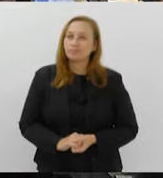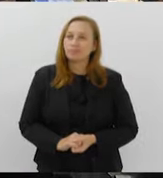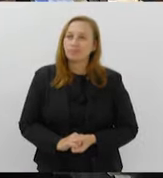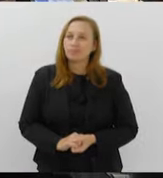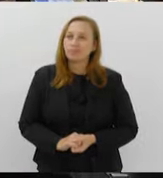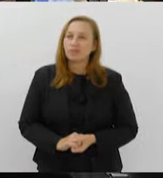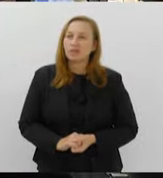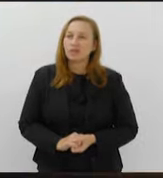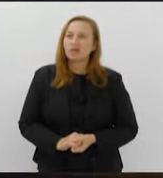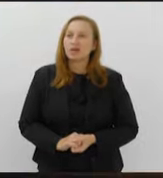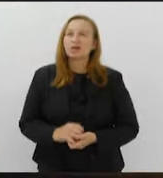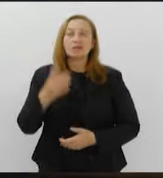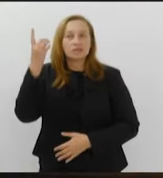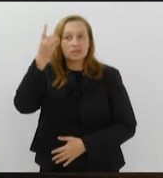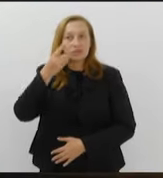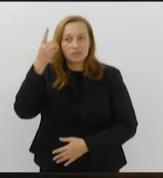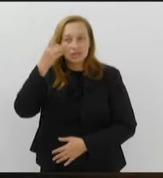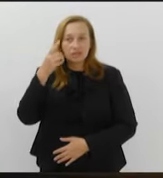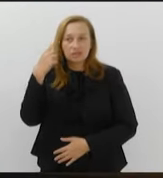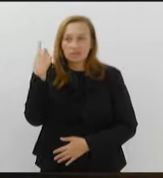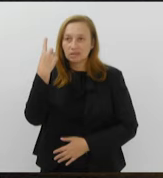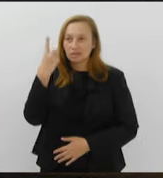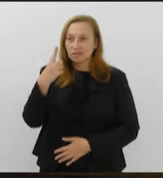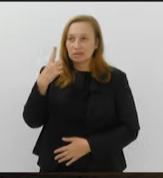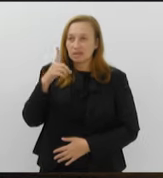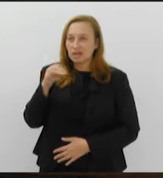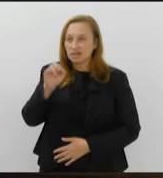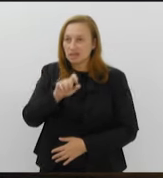Nosso nobre deputado Daniel Libreiron, quem vota?